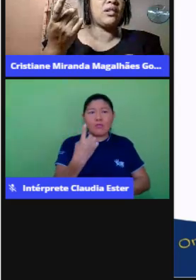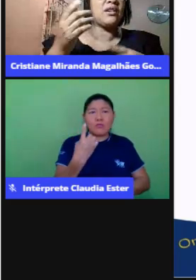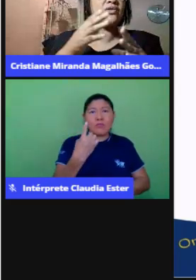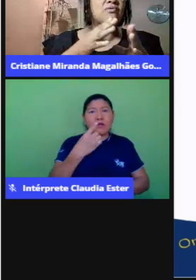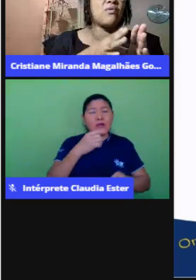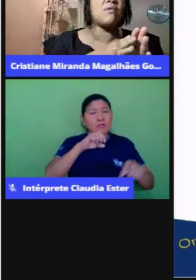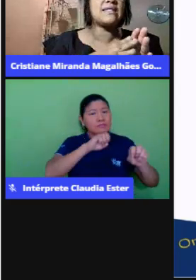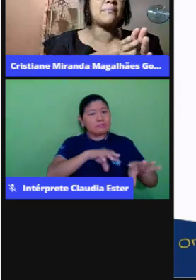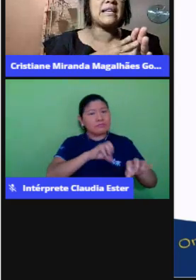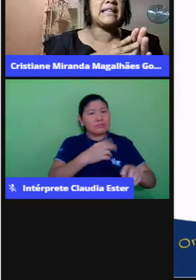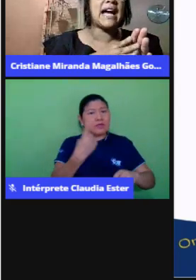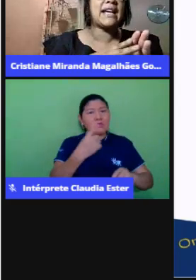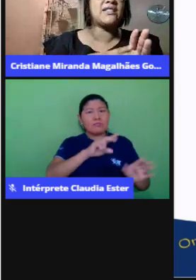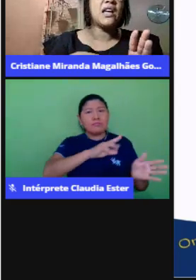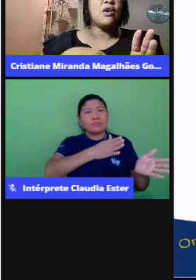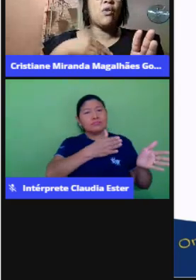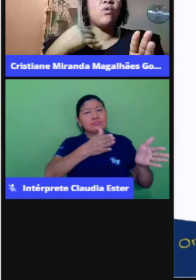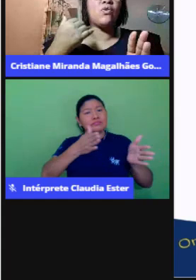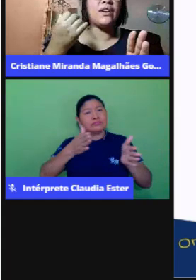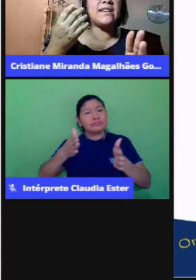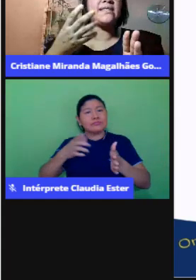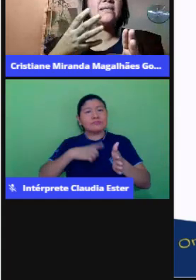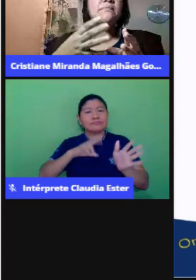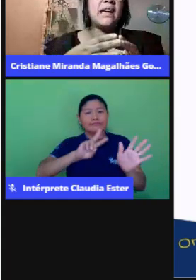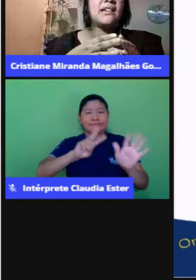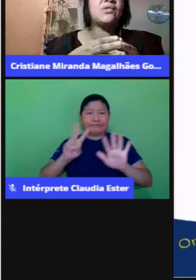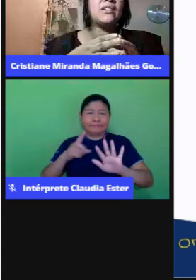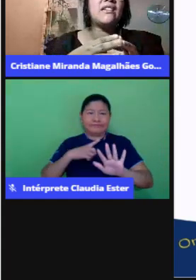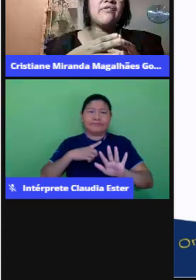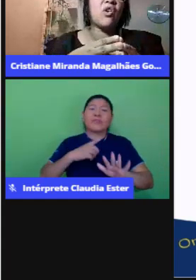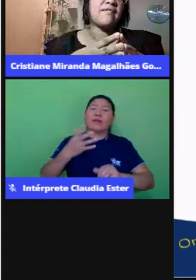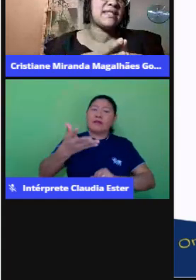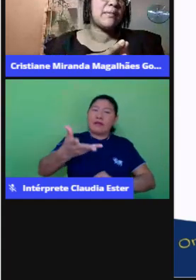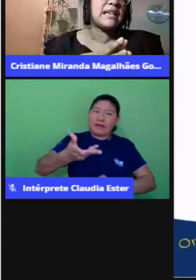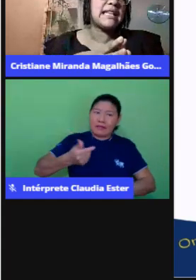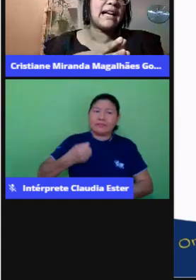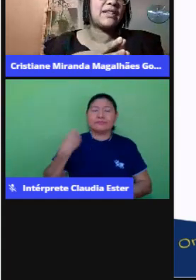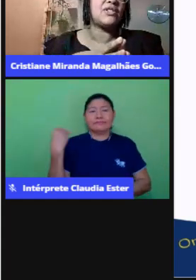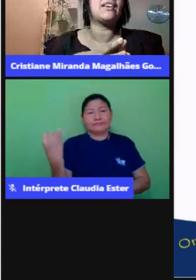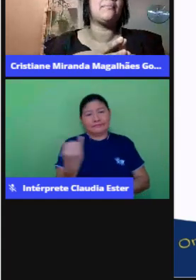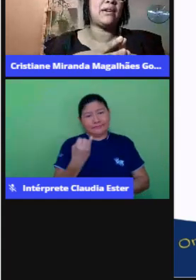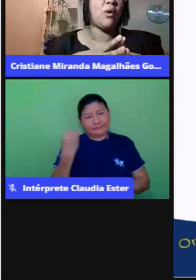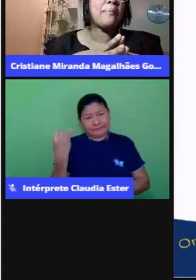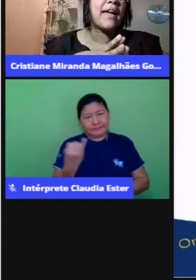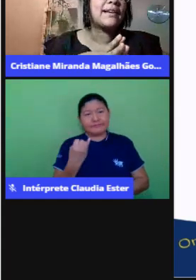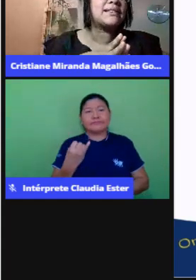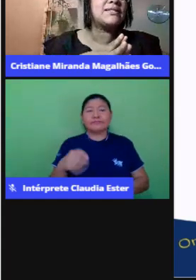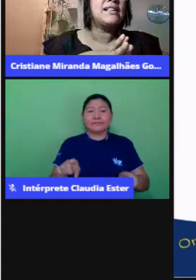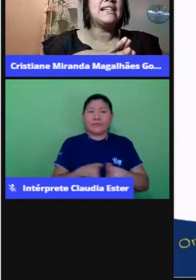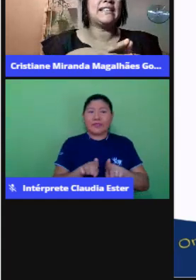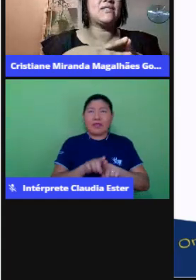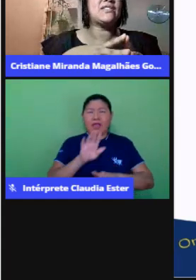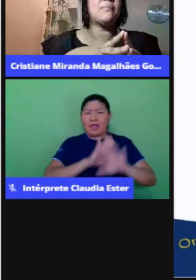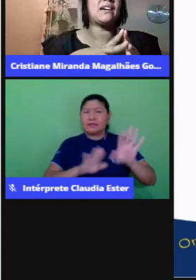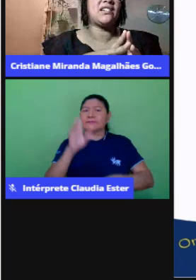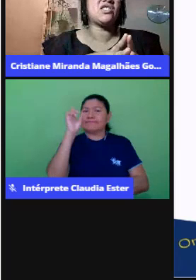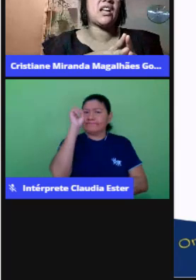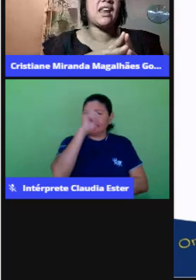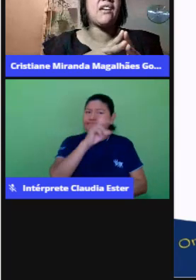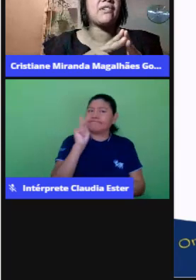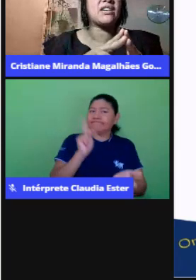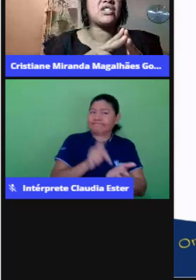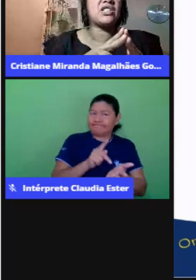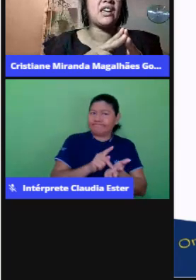tempo cronológico com as habilidades, com o conhecimento que envolve essa habilidade. É bem complexo. Então, isso é uma